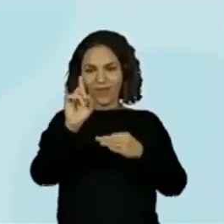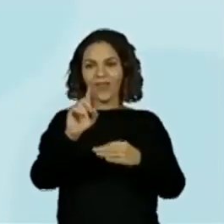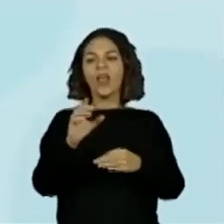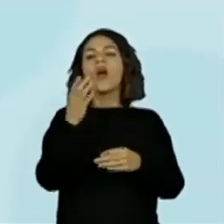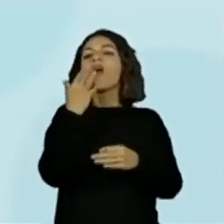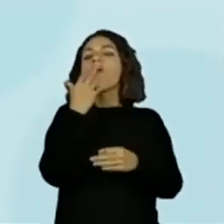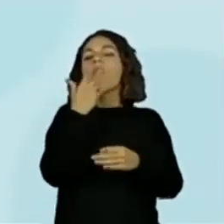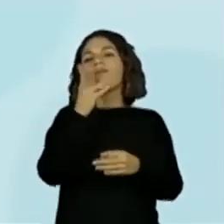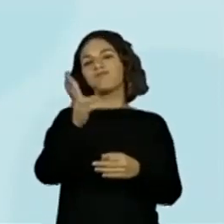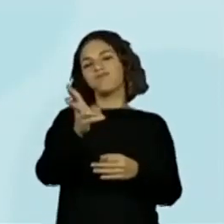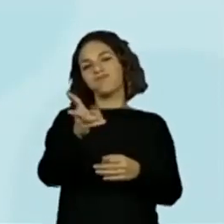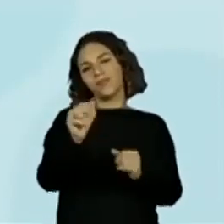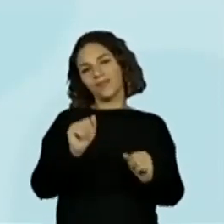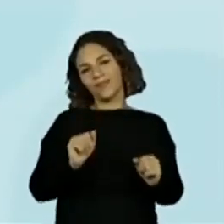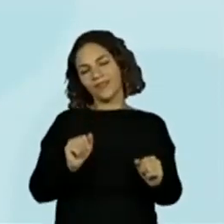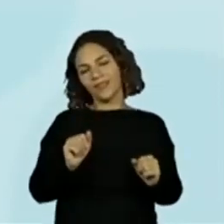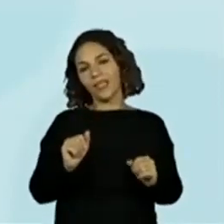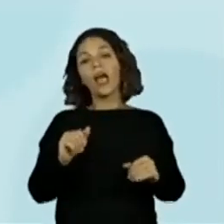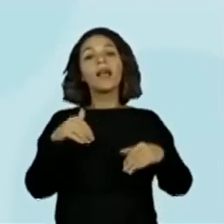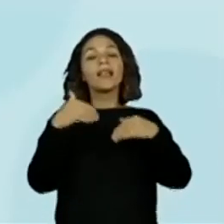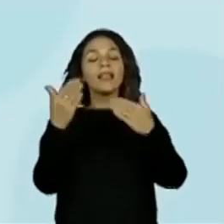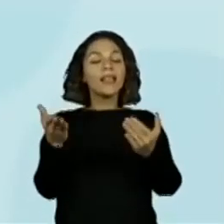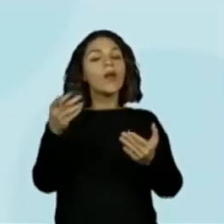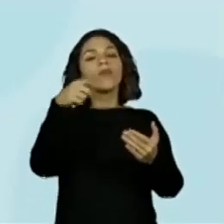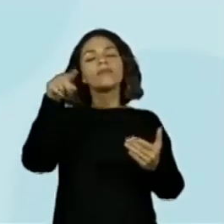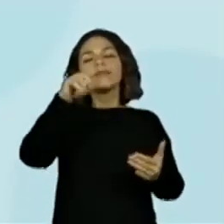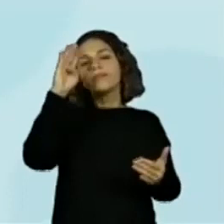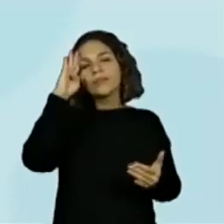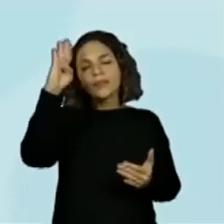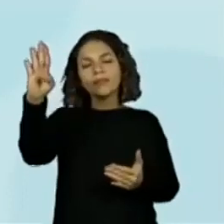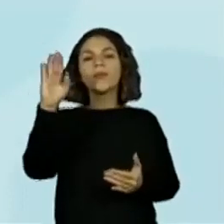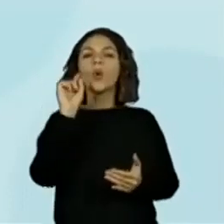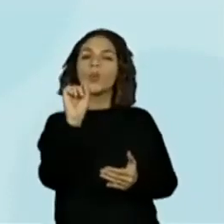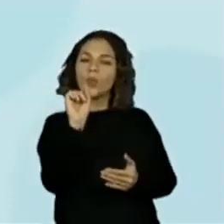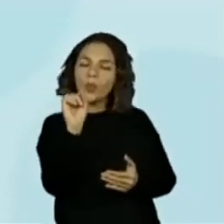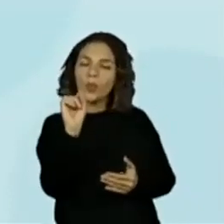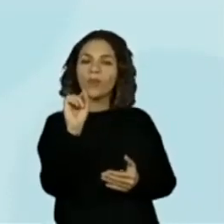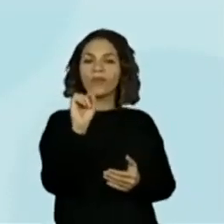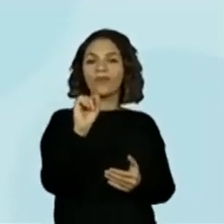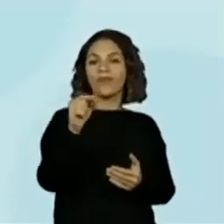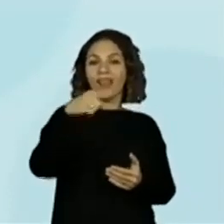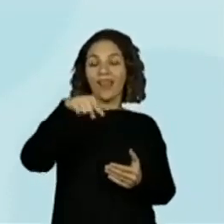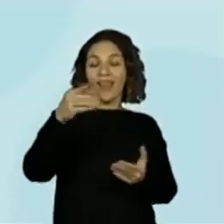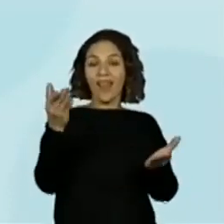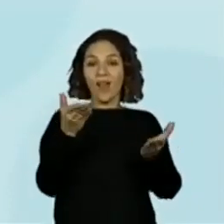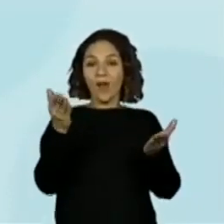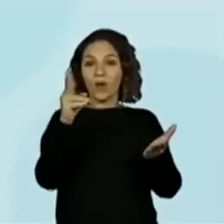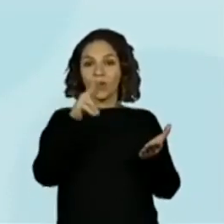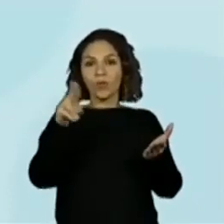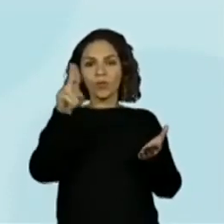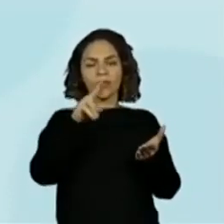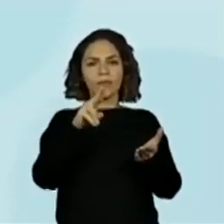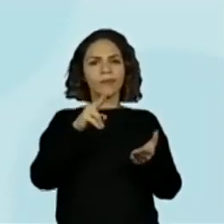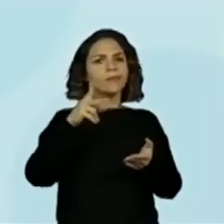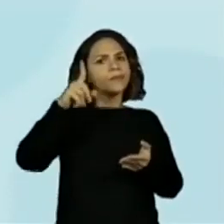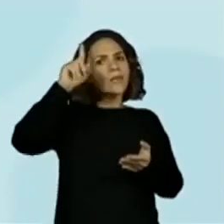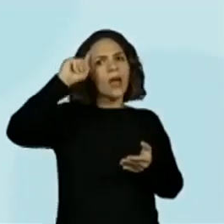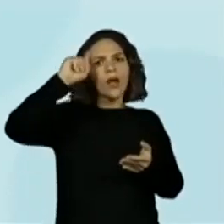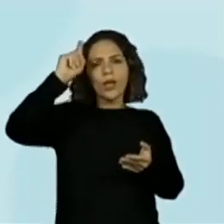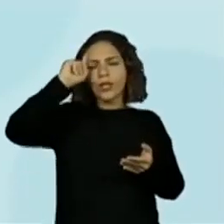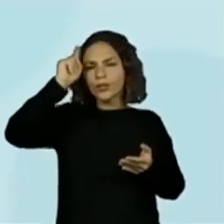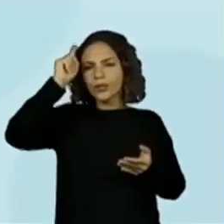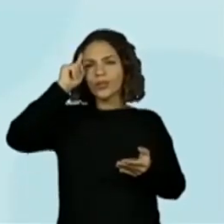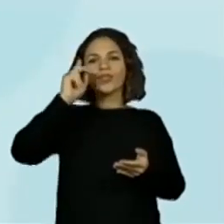das palavras. Então, eu só quis pontuar para vocês aqui as pontuações que a gente usa assim, ó, o tempo inteiro,